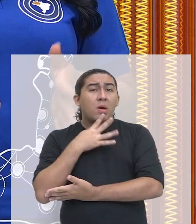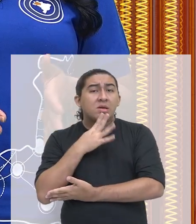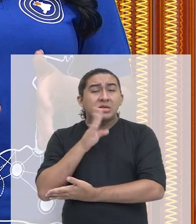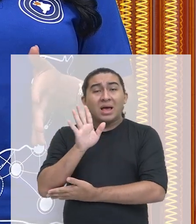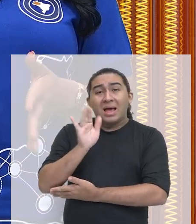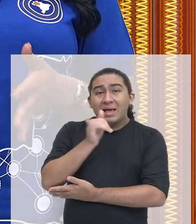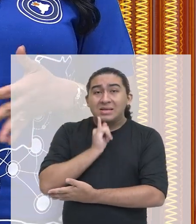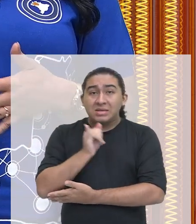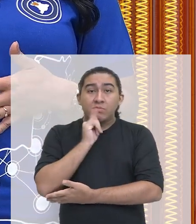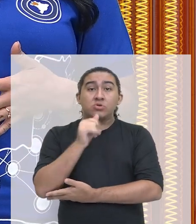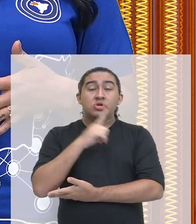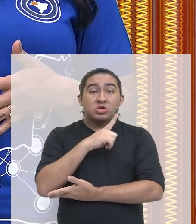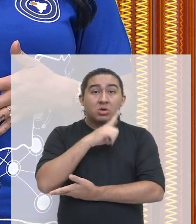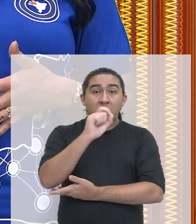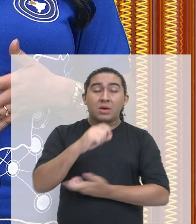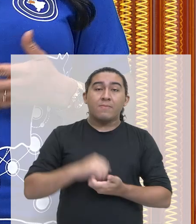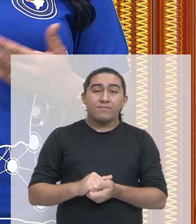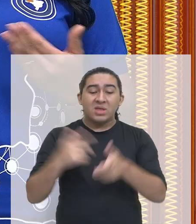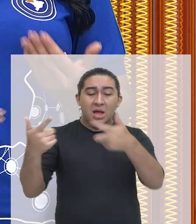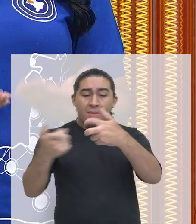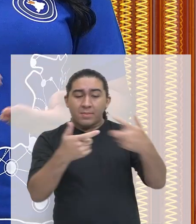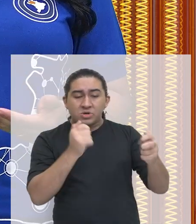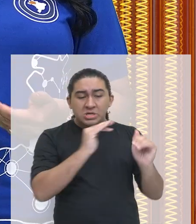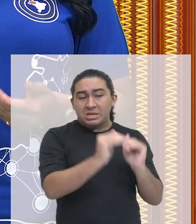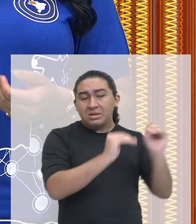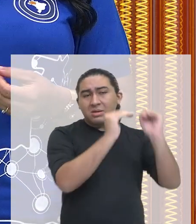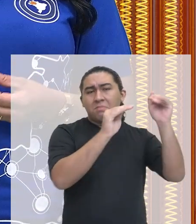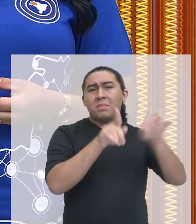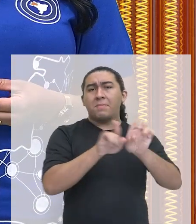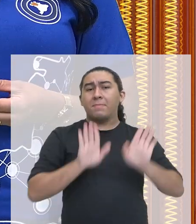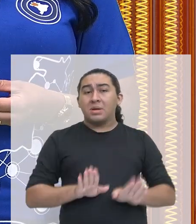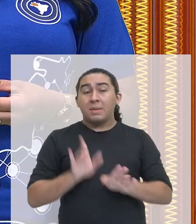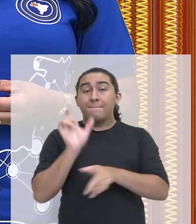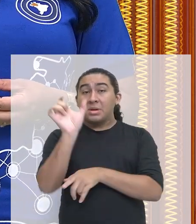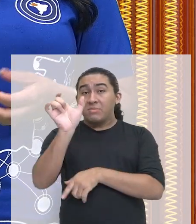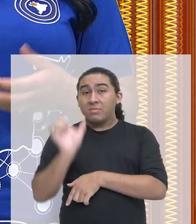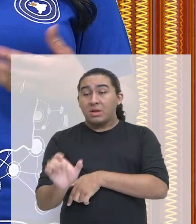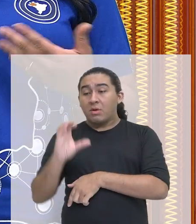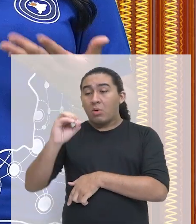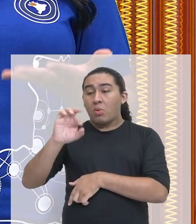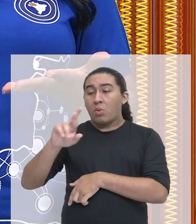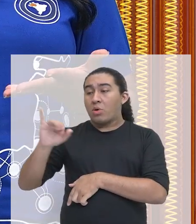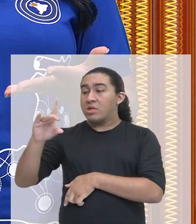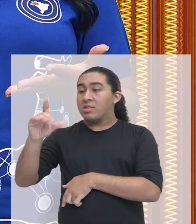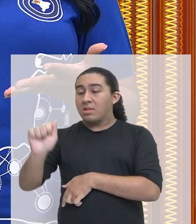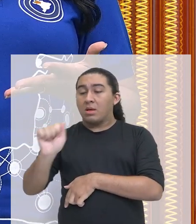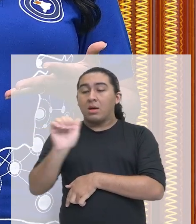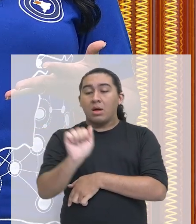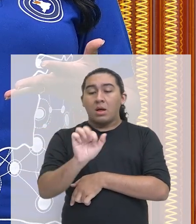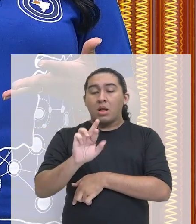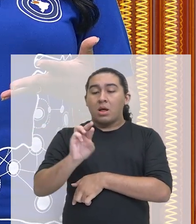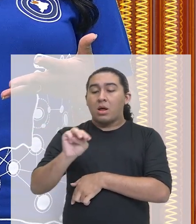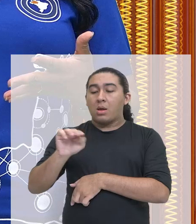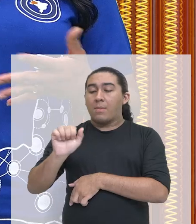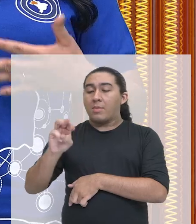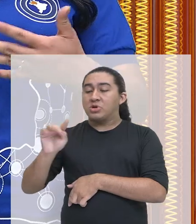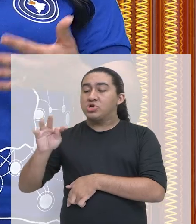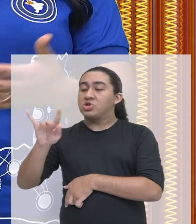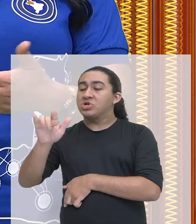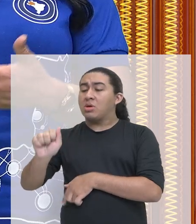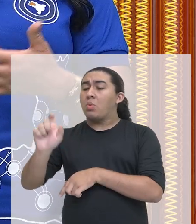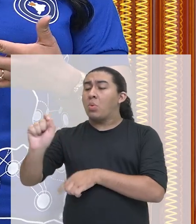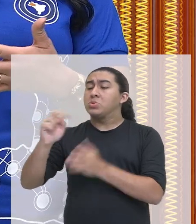a corrida armamentista. Quando se fala de corrida armamentista, vem à nossa mente, no